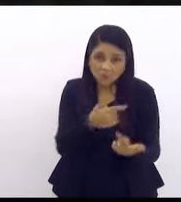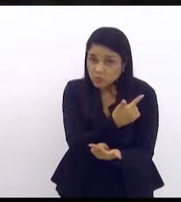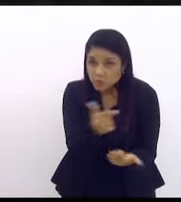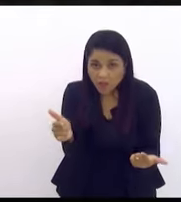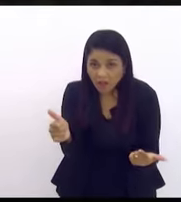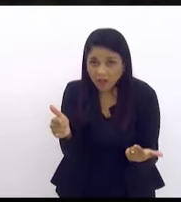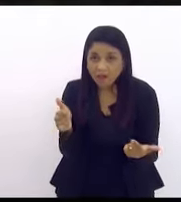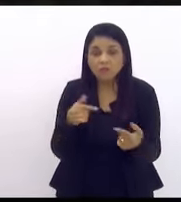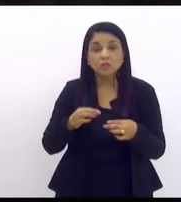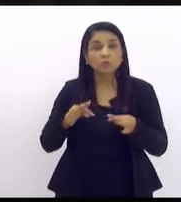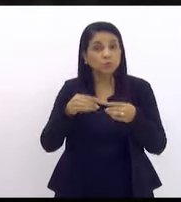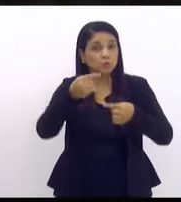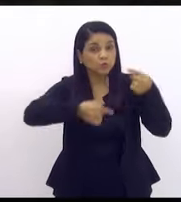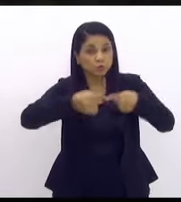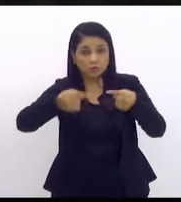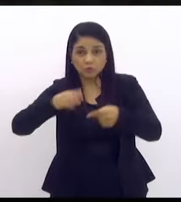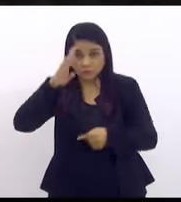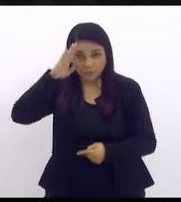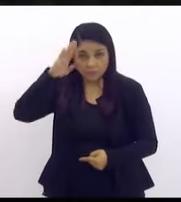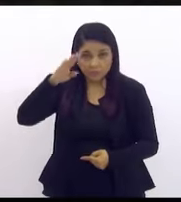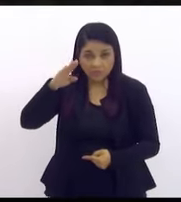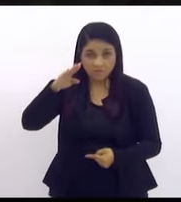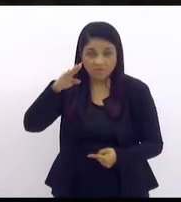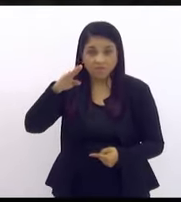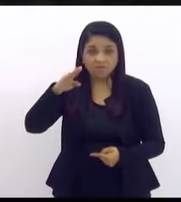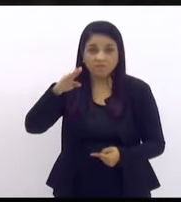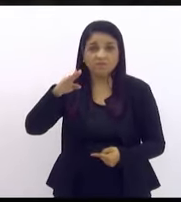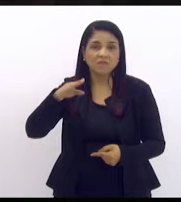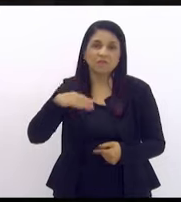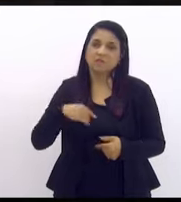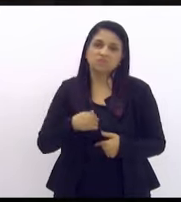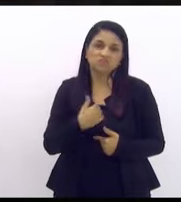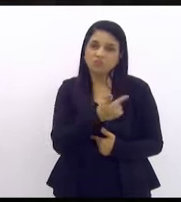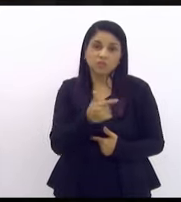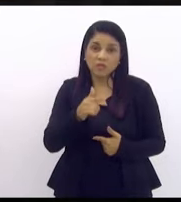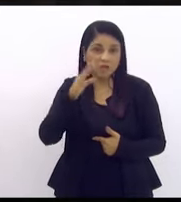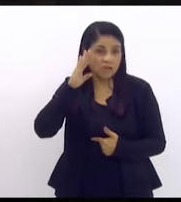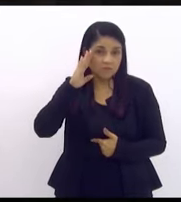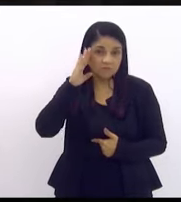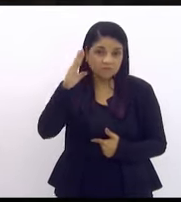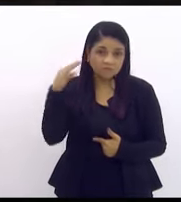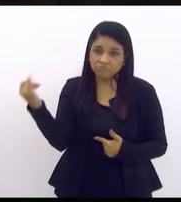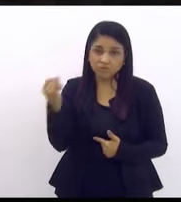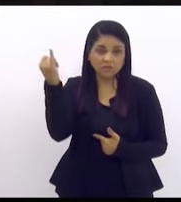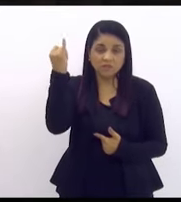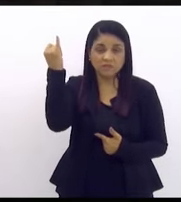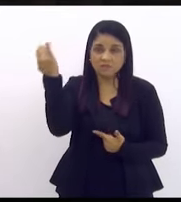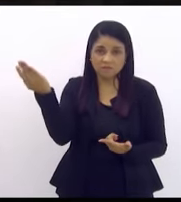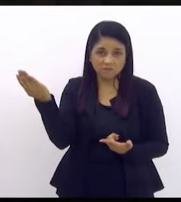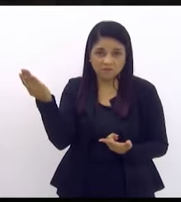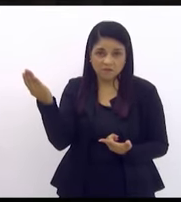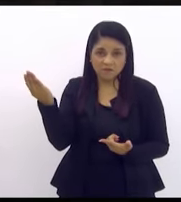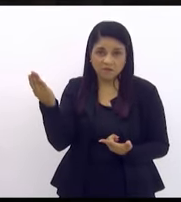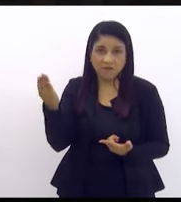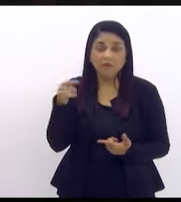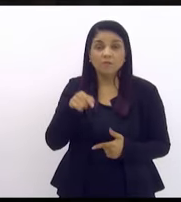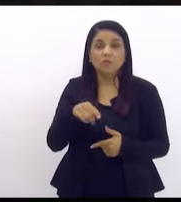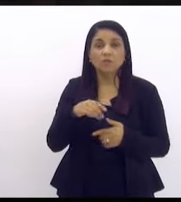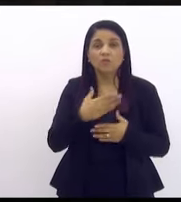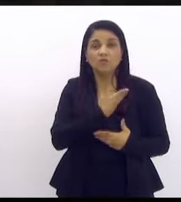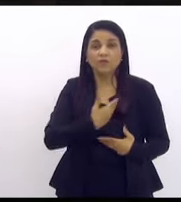que discutimos como prioridade não será prioridade para um governo que aposta na